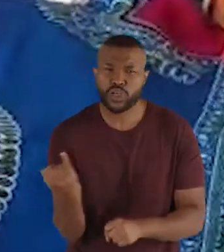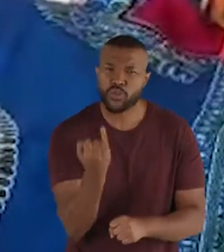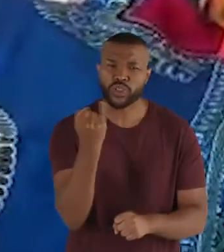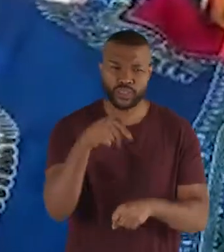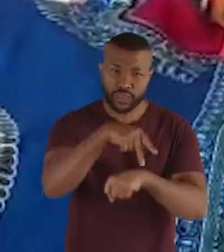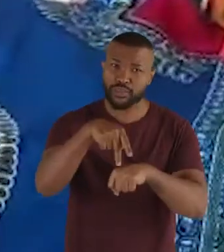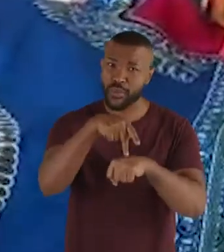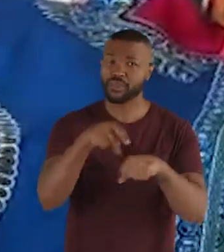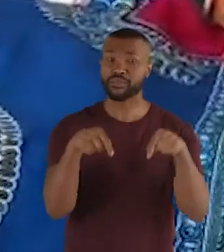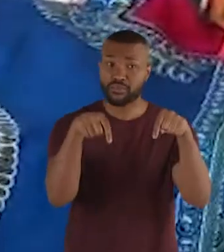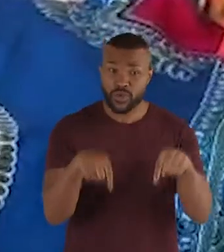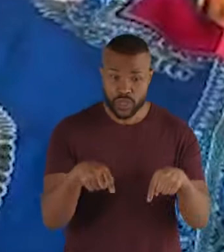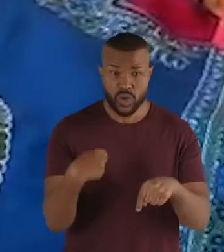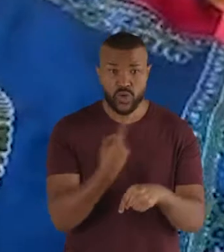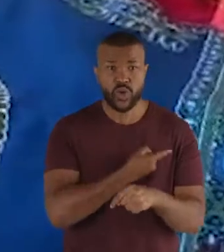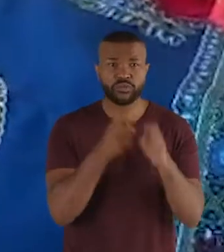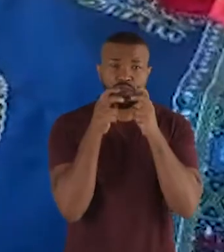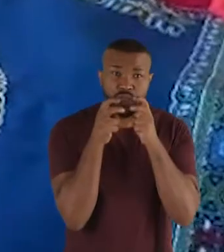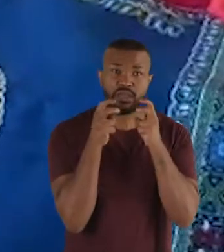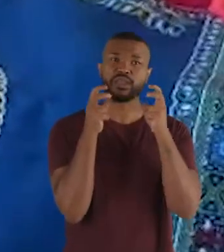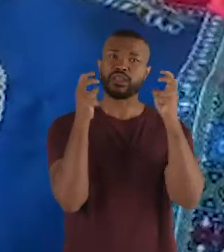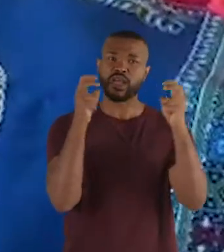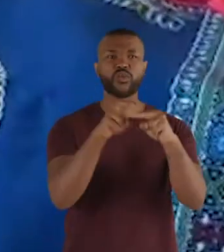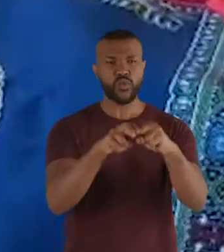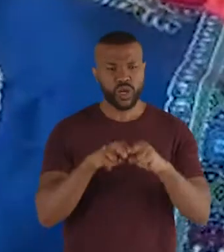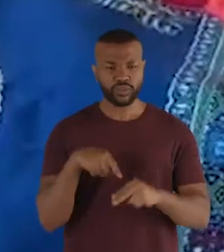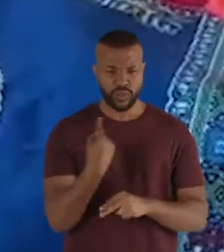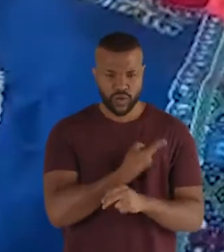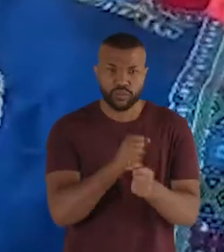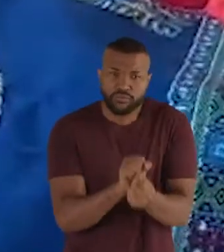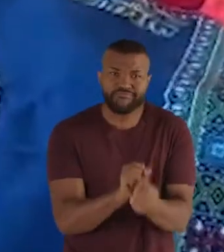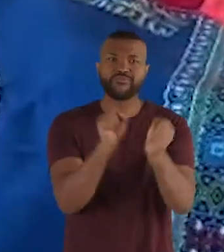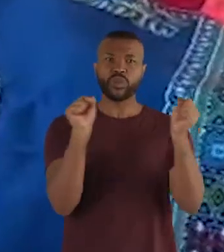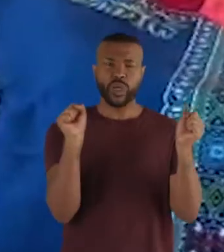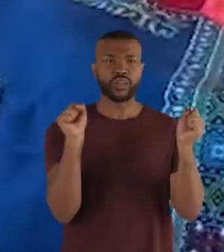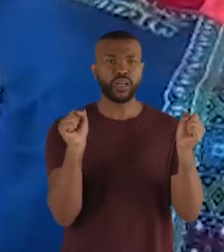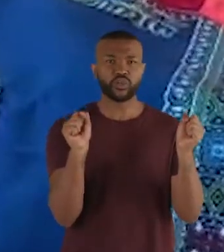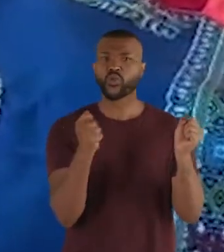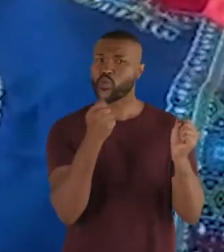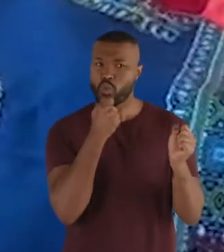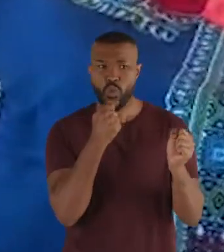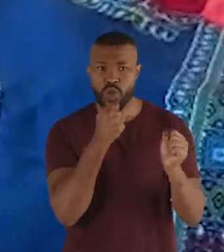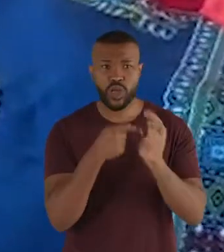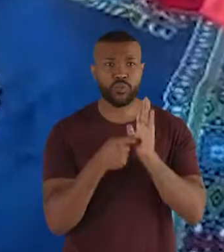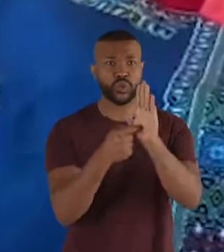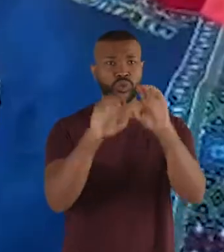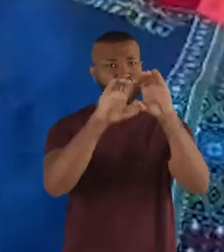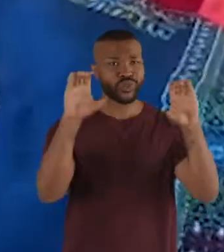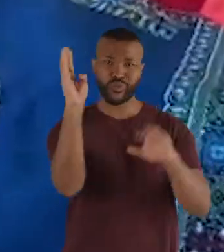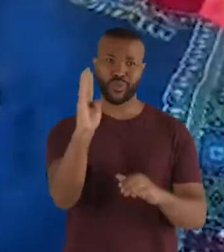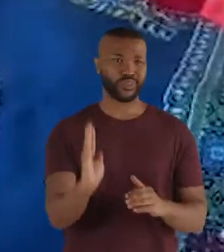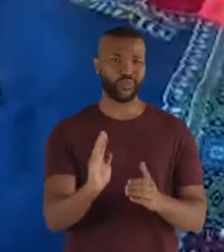a riqueza desta nação. Estamos gritando pela nossa liberdade, que ainda não raiou